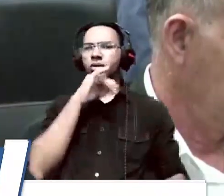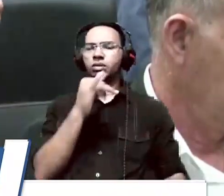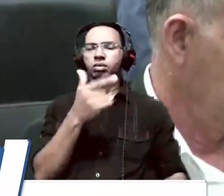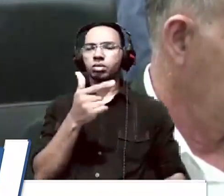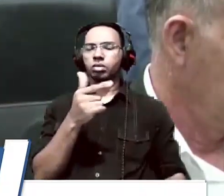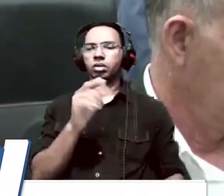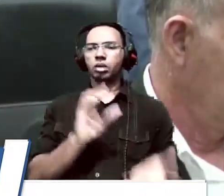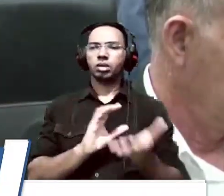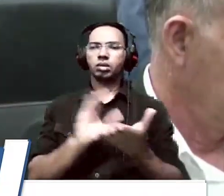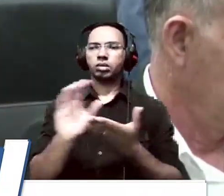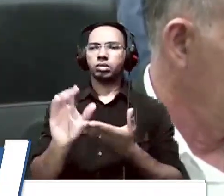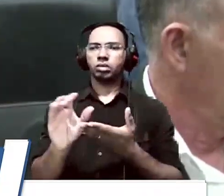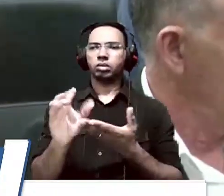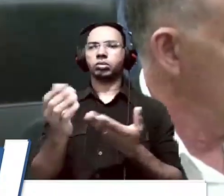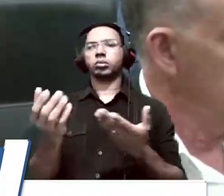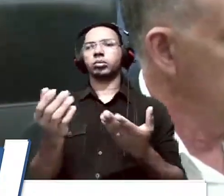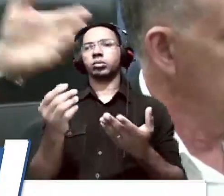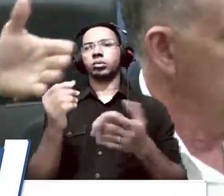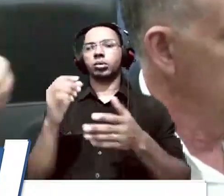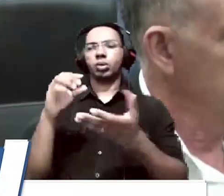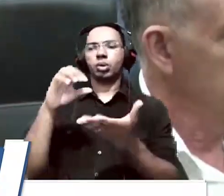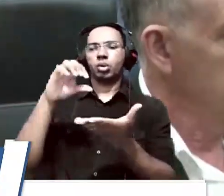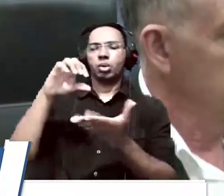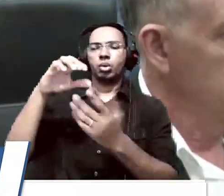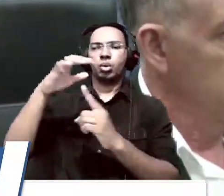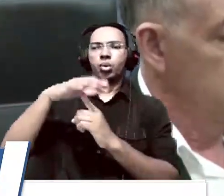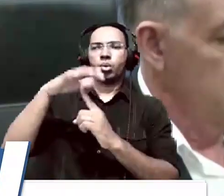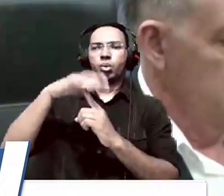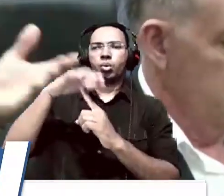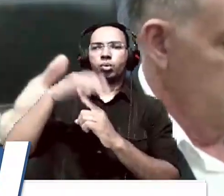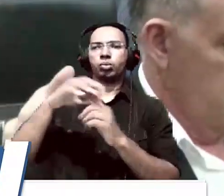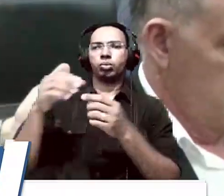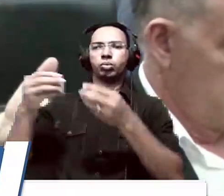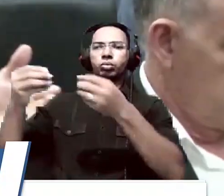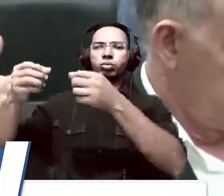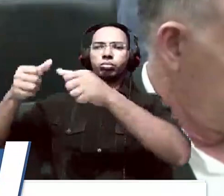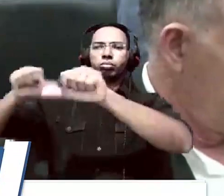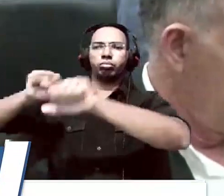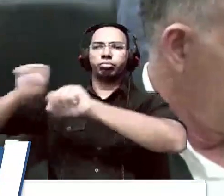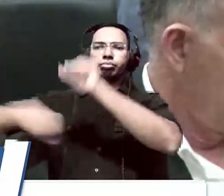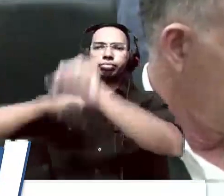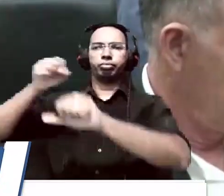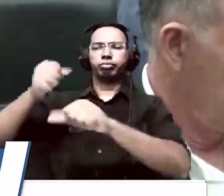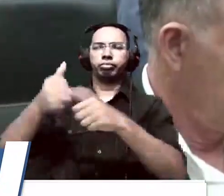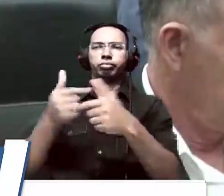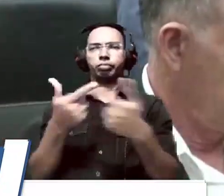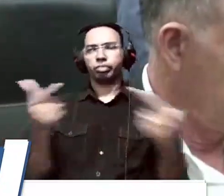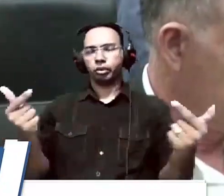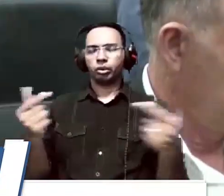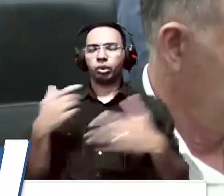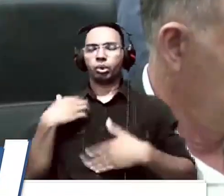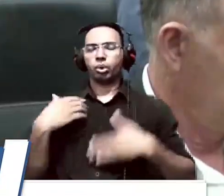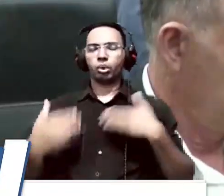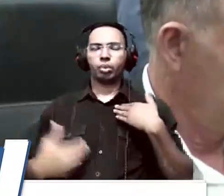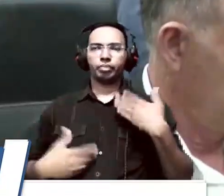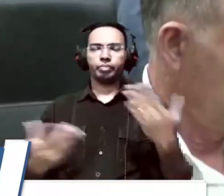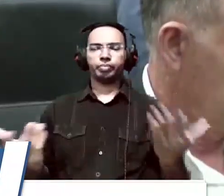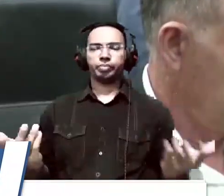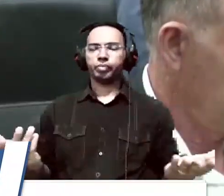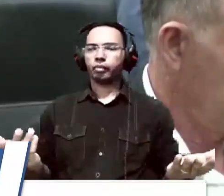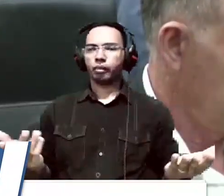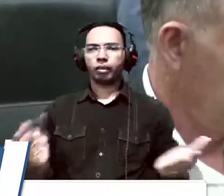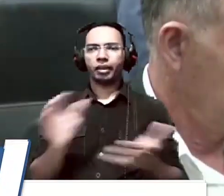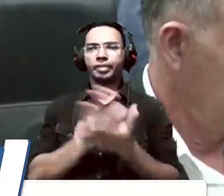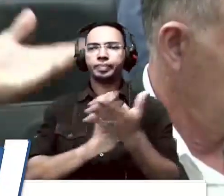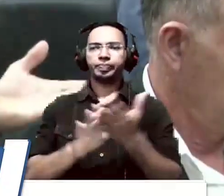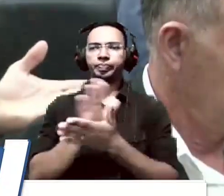os pontos de ônibus são praticamente destruídos, não tem um tipo de comunidade, não tem nenhum atrativo